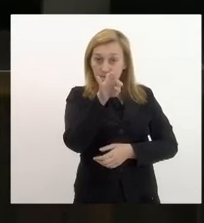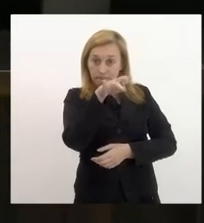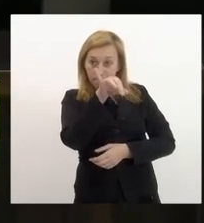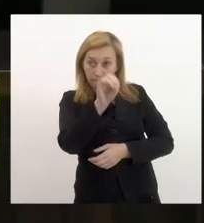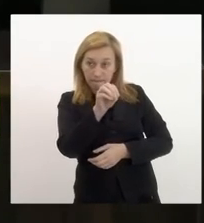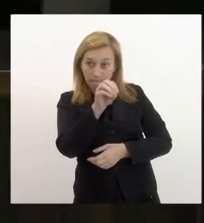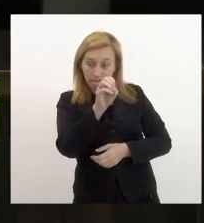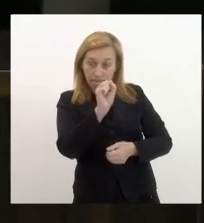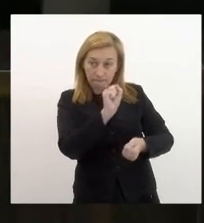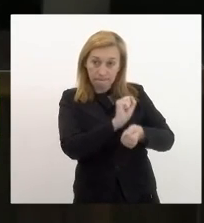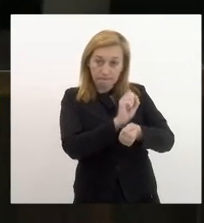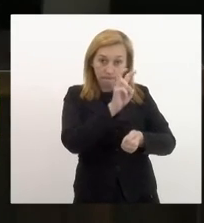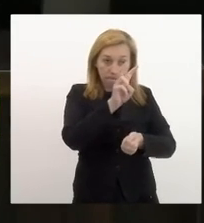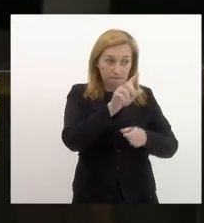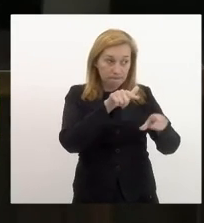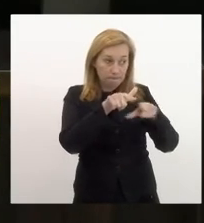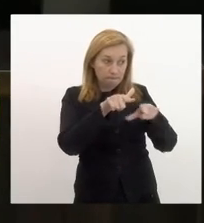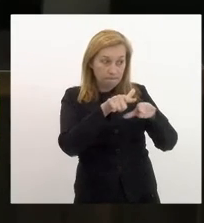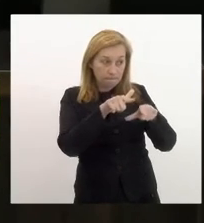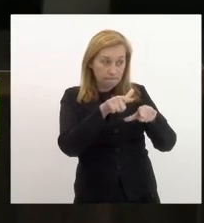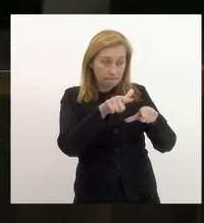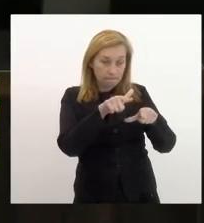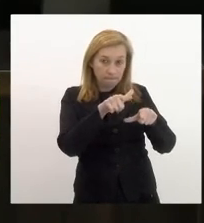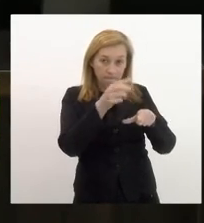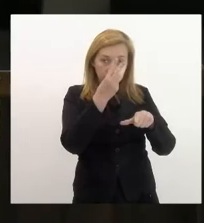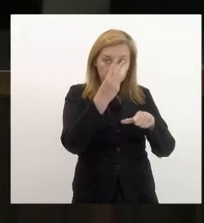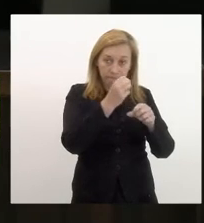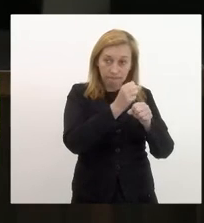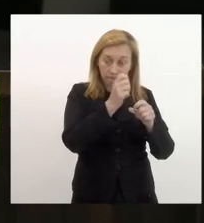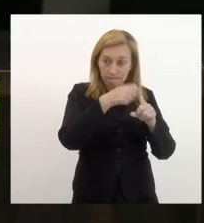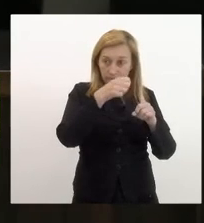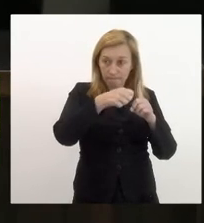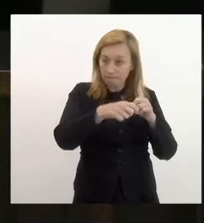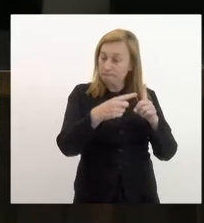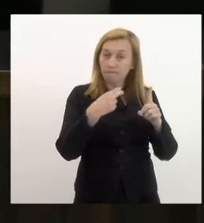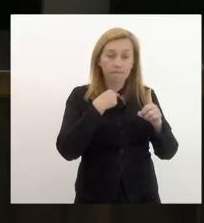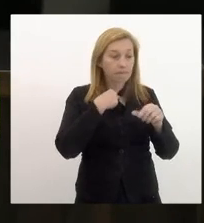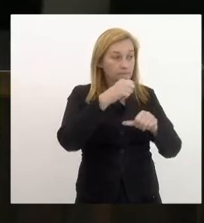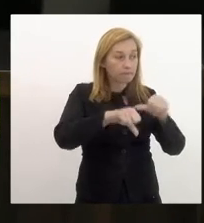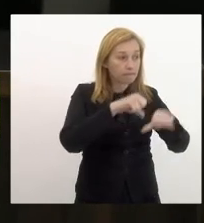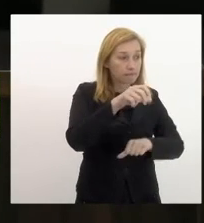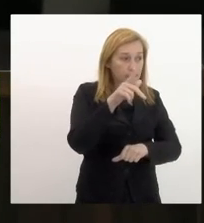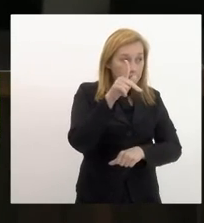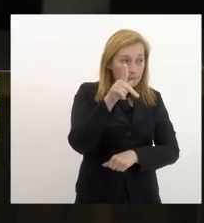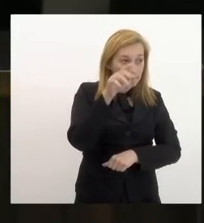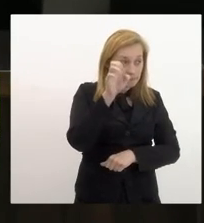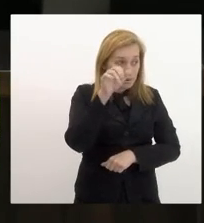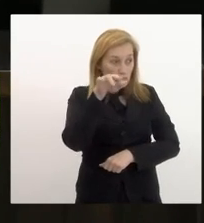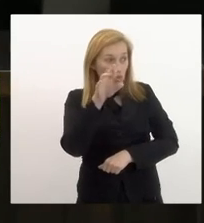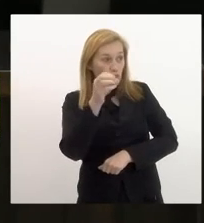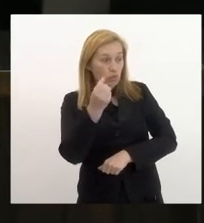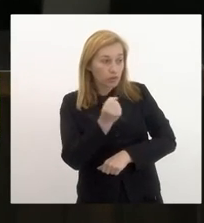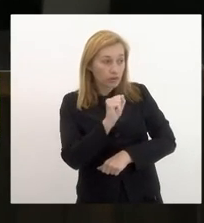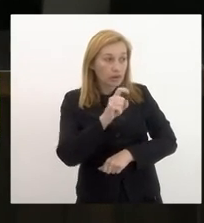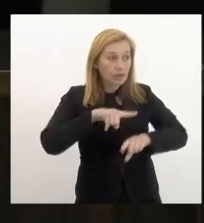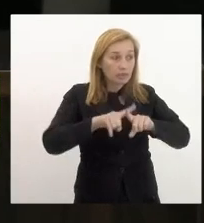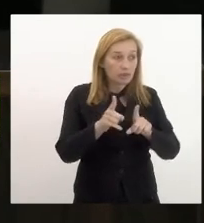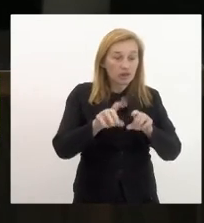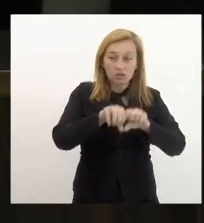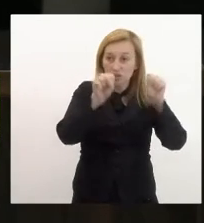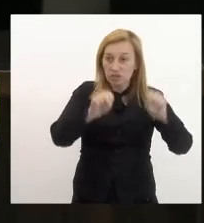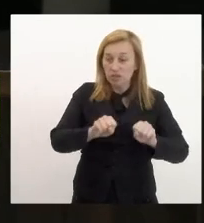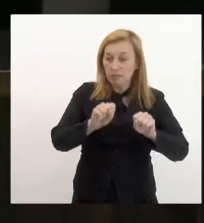era cinco anos de serviço pré mesmo emociona bem não pode mais transformar em pecúnia mas ele o regime não